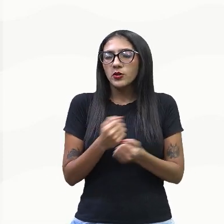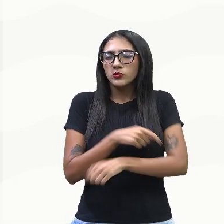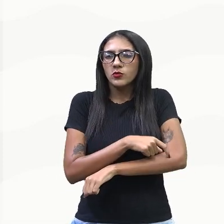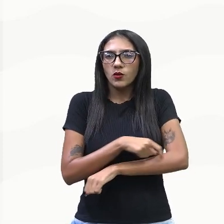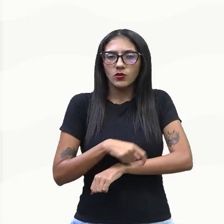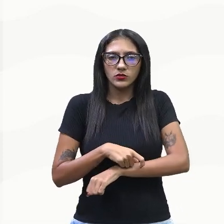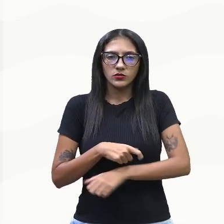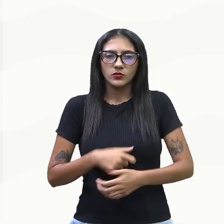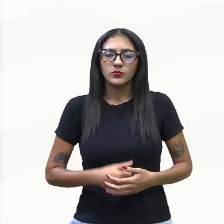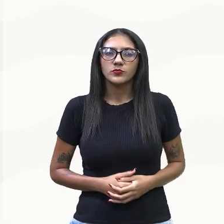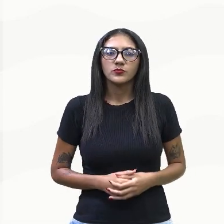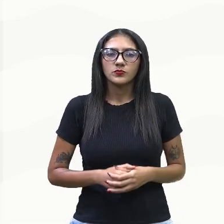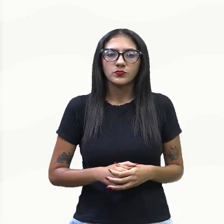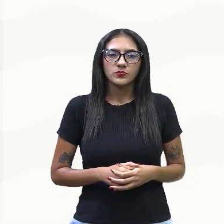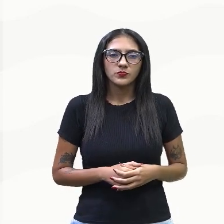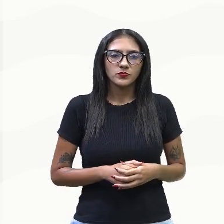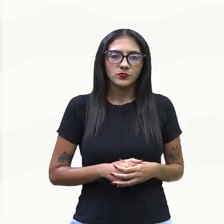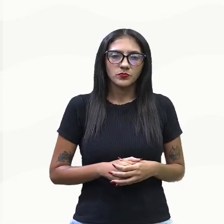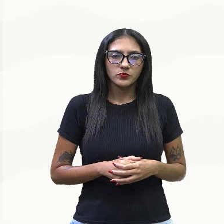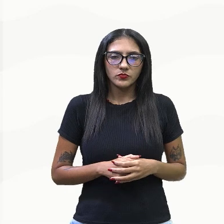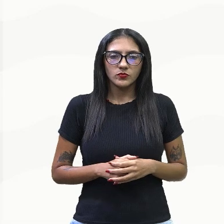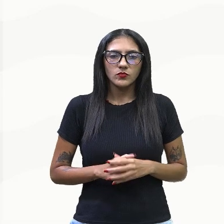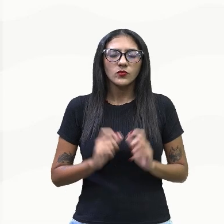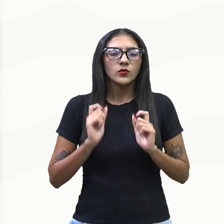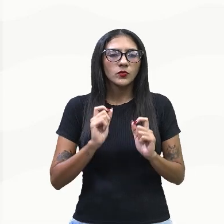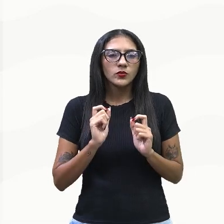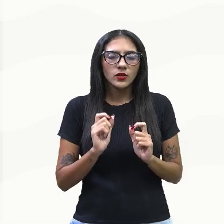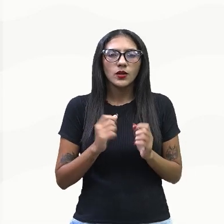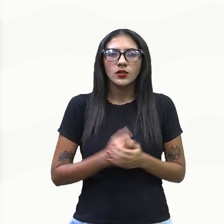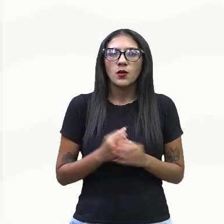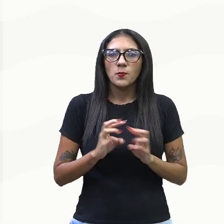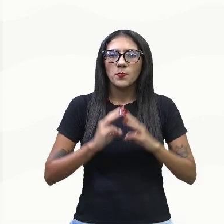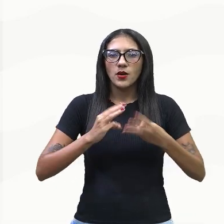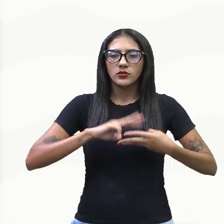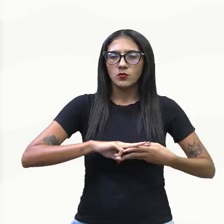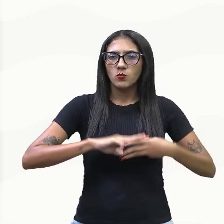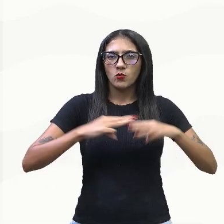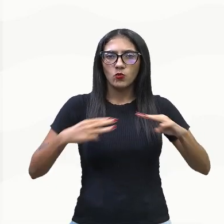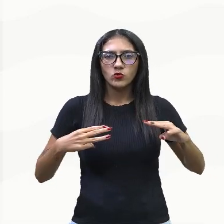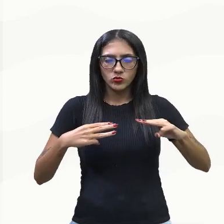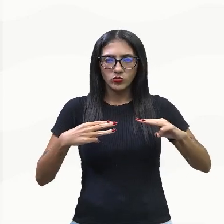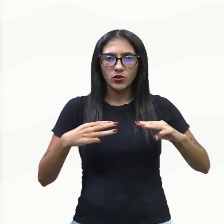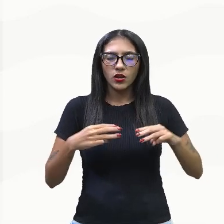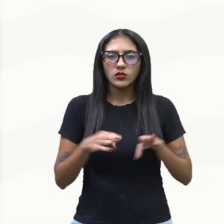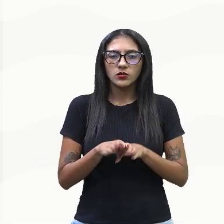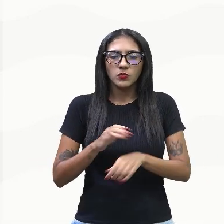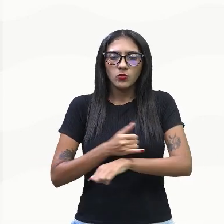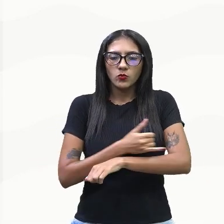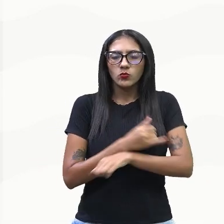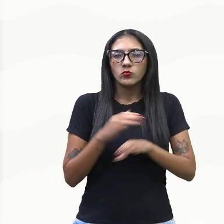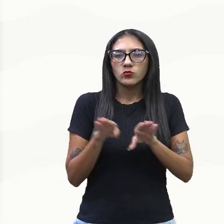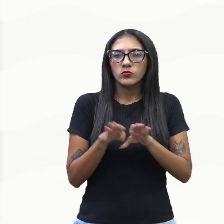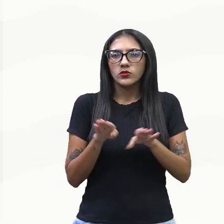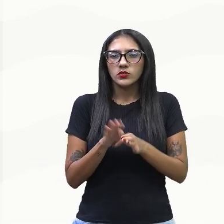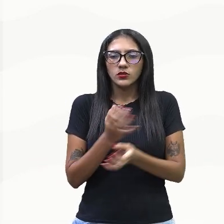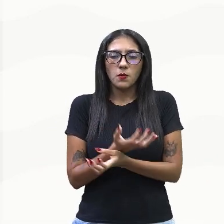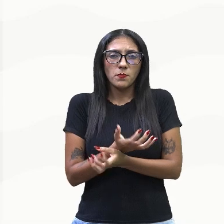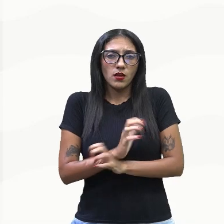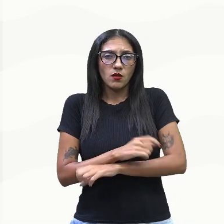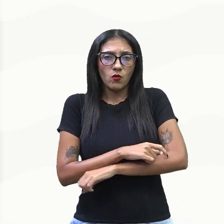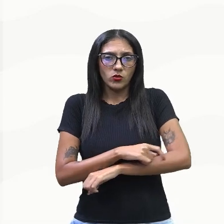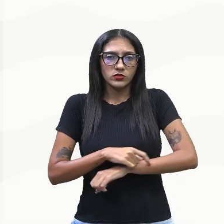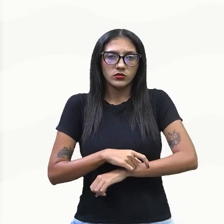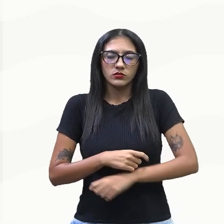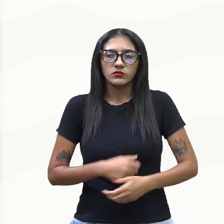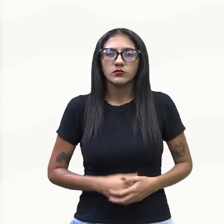composição, pessoal? De um corpo, de um ser humano? Massa muscular, gordura e massa óssea,